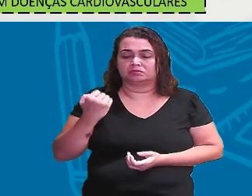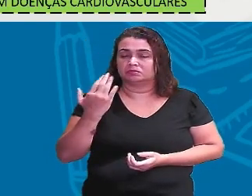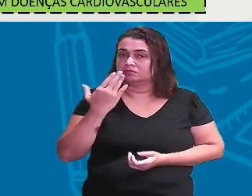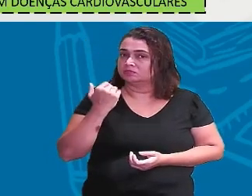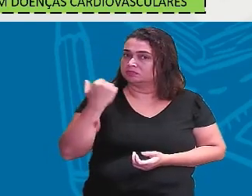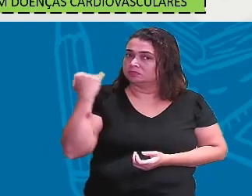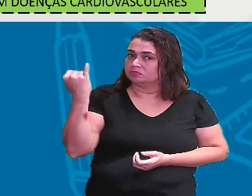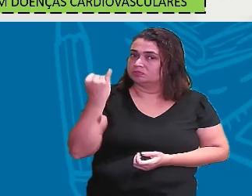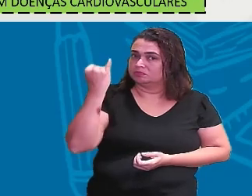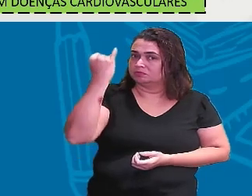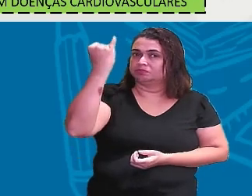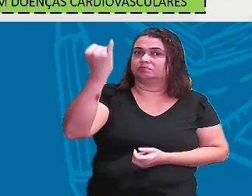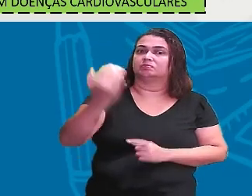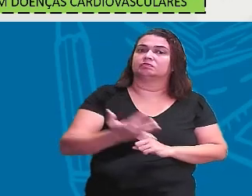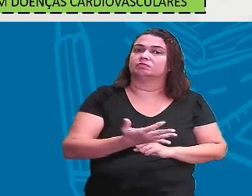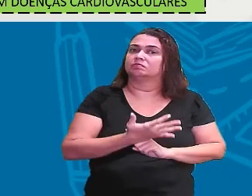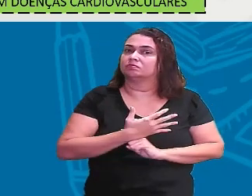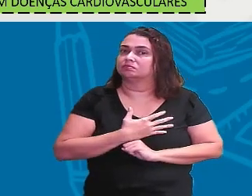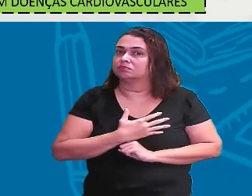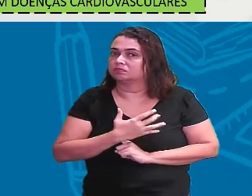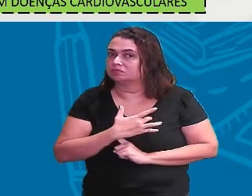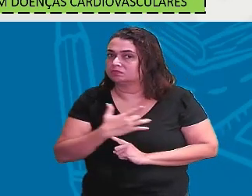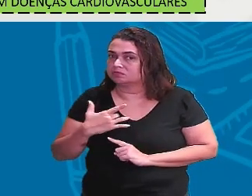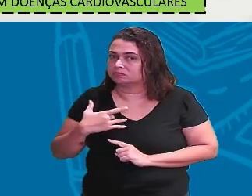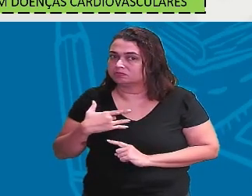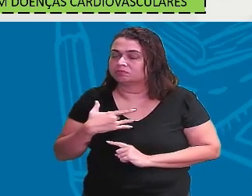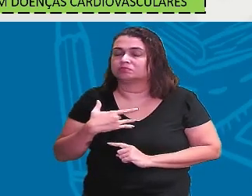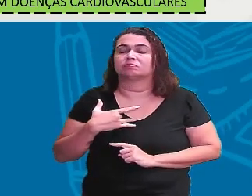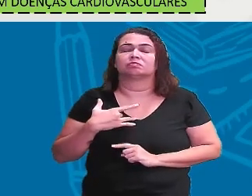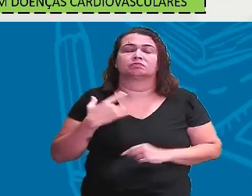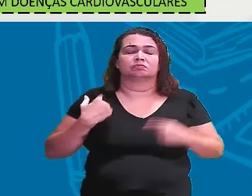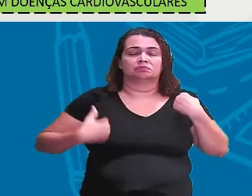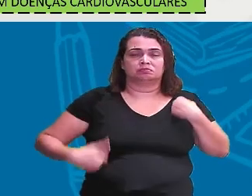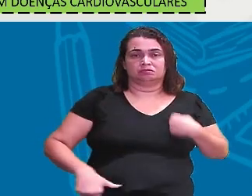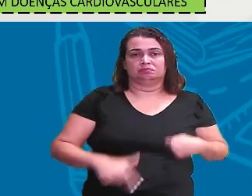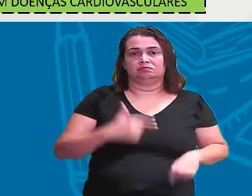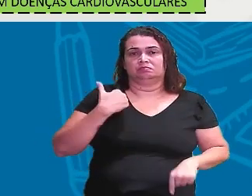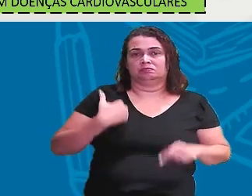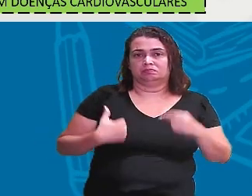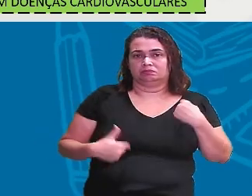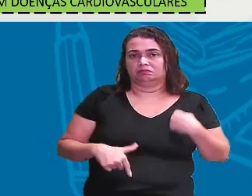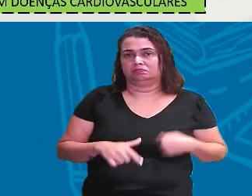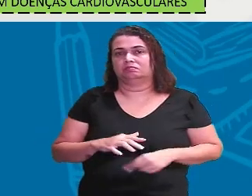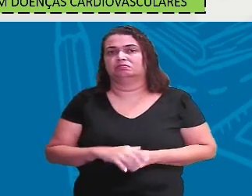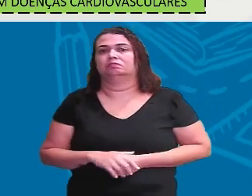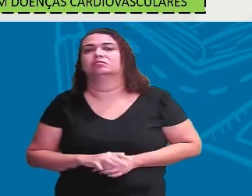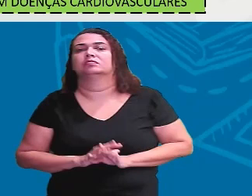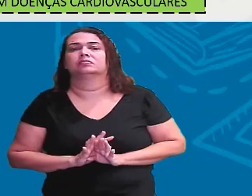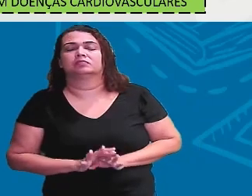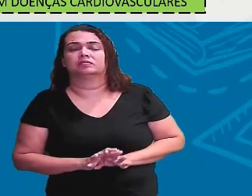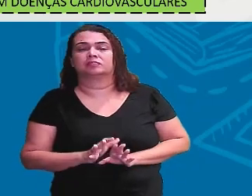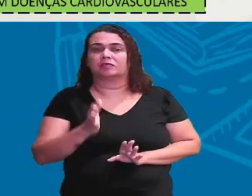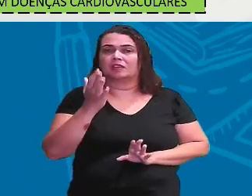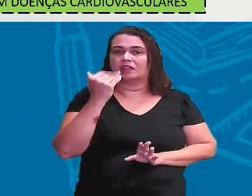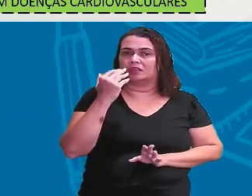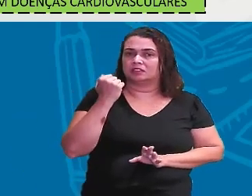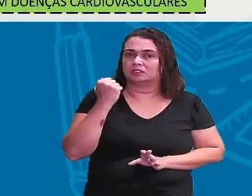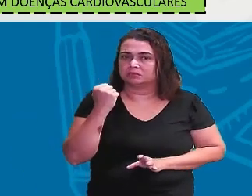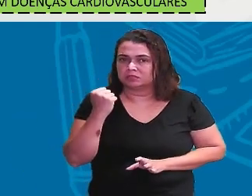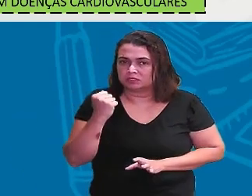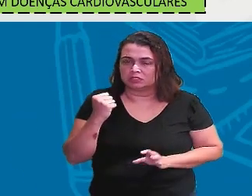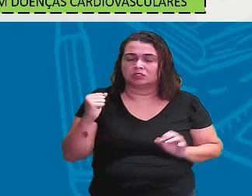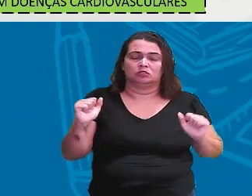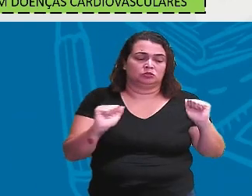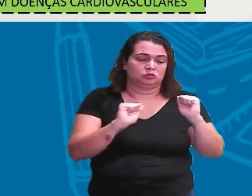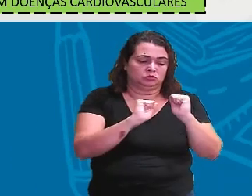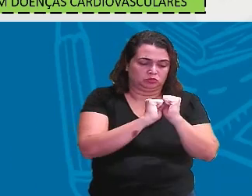importante para mantermos aí o bem-estar do nosso organismo, né? Então, a alimentação associada com